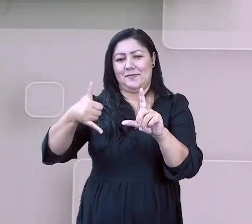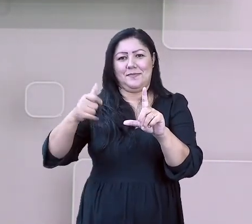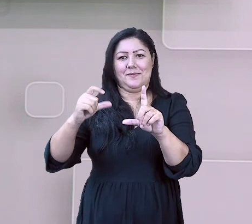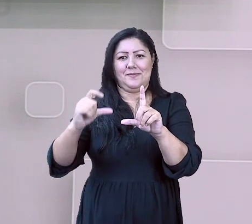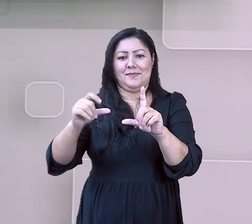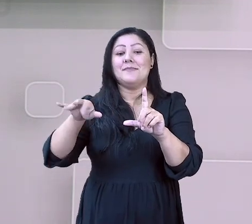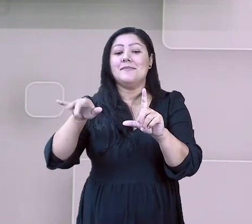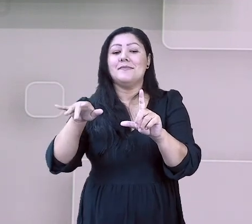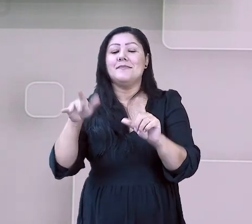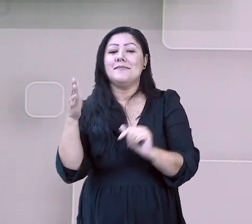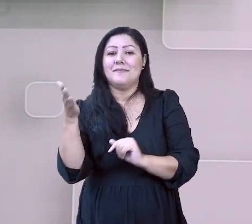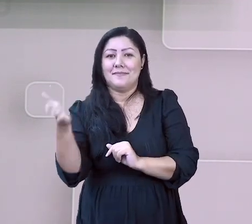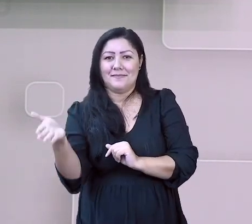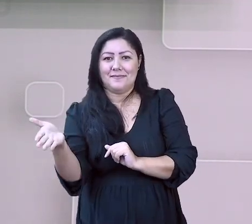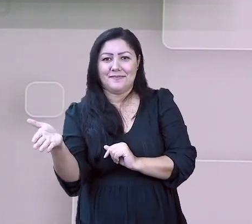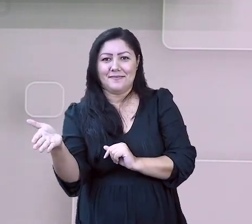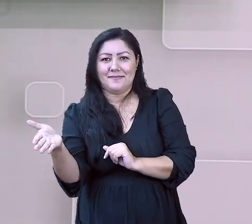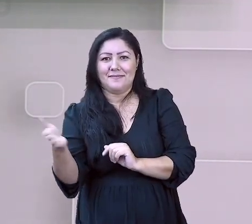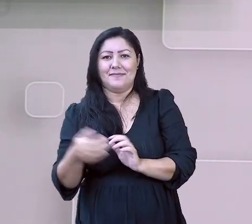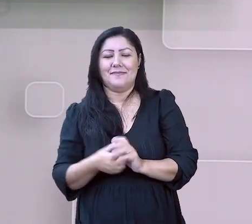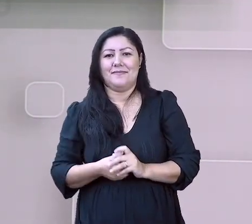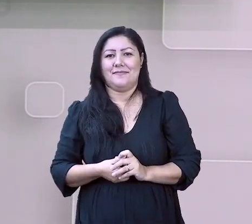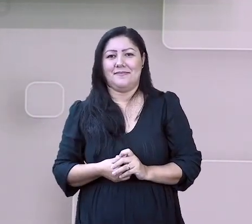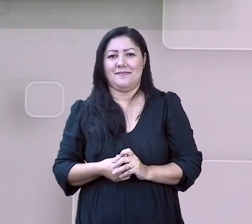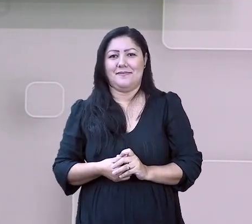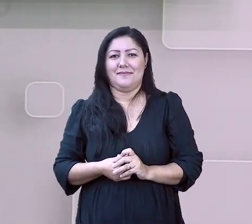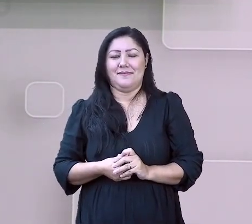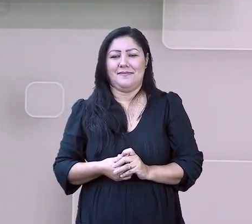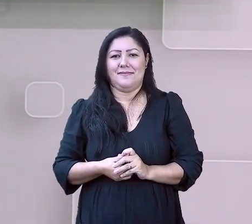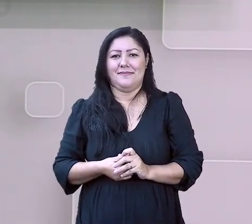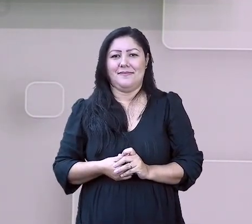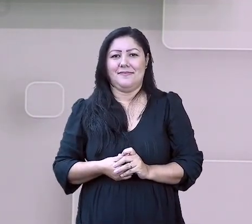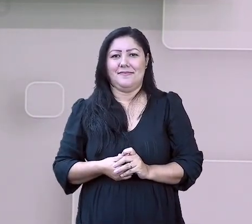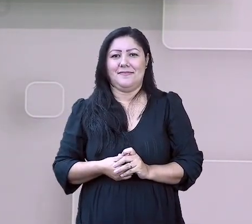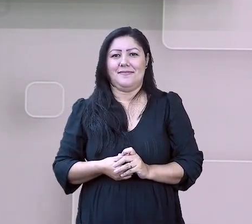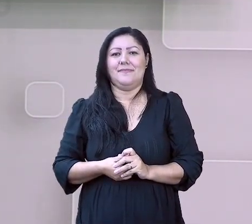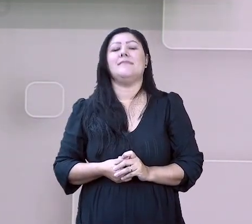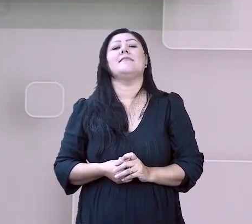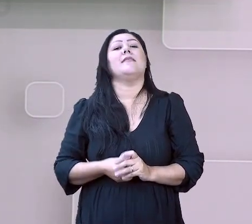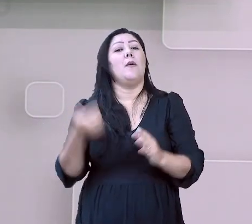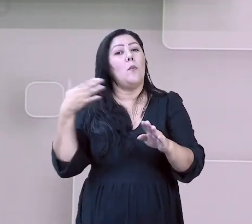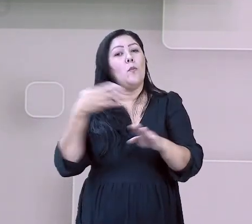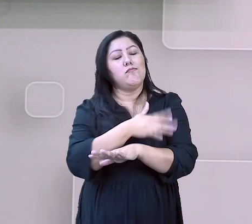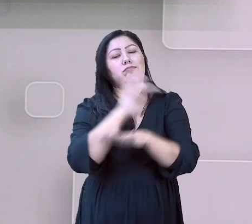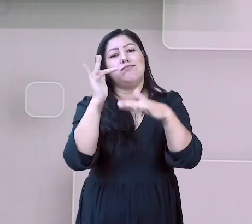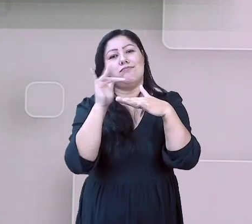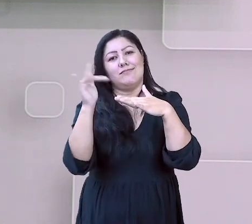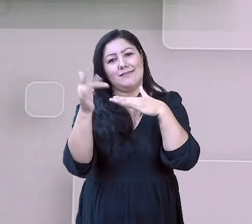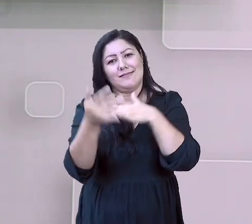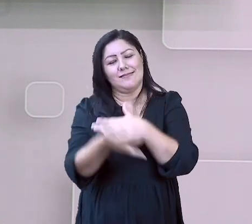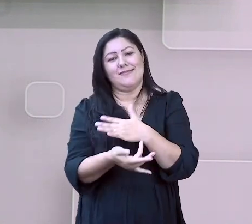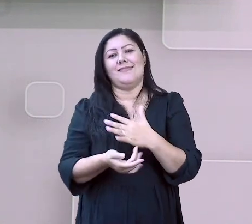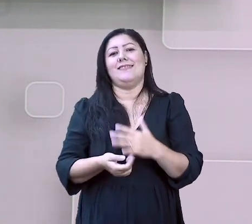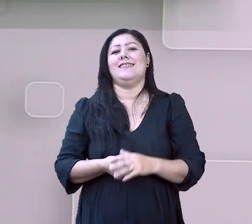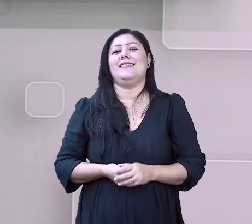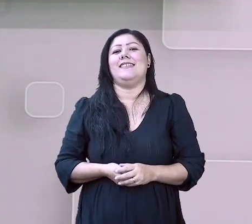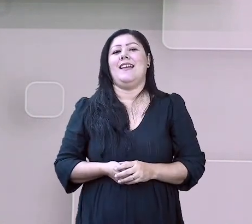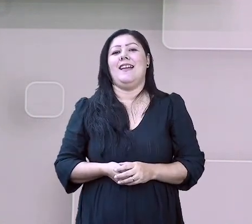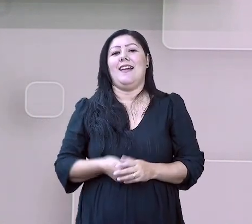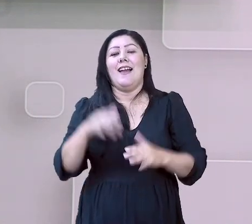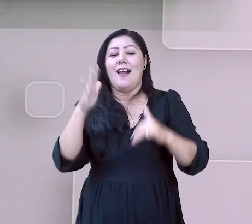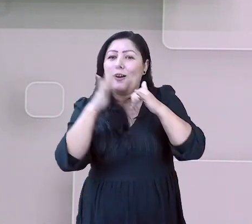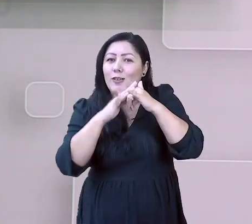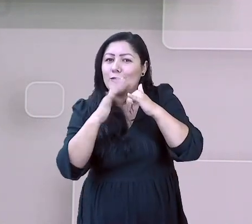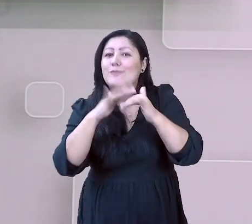seu celular para a imagem que aparece no canto da tela. E acesse as nossas redes sociais, se inscreva no